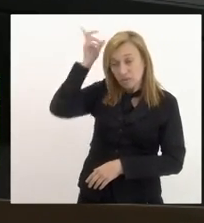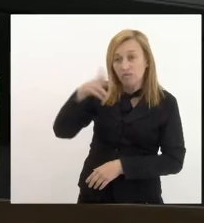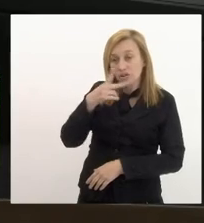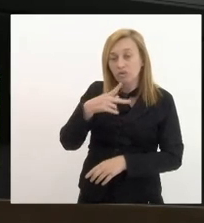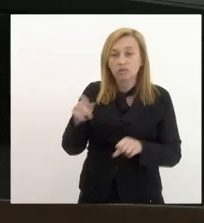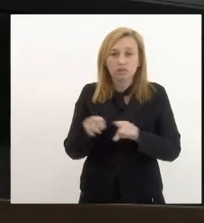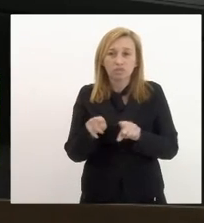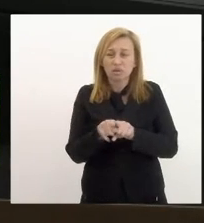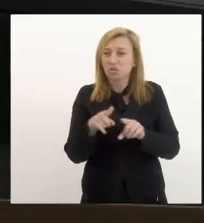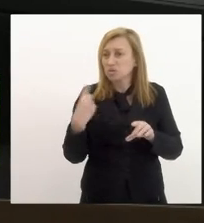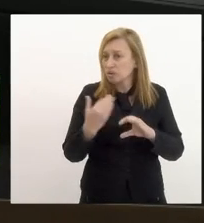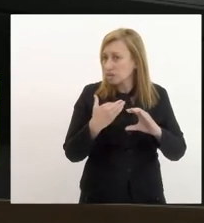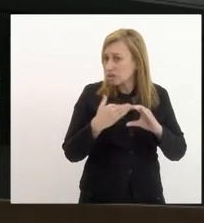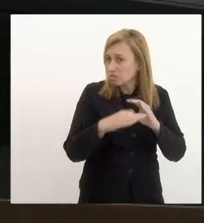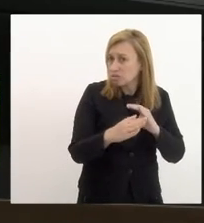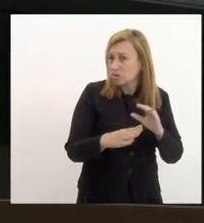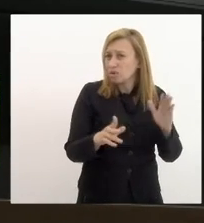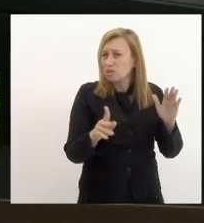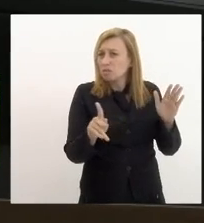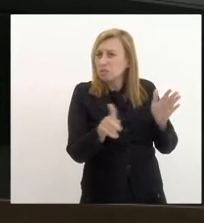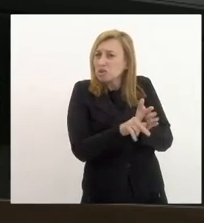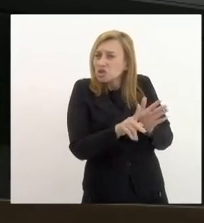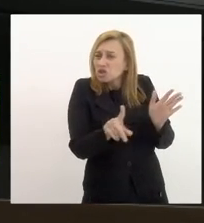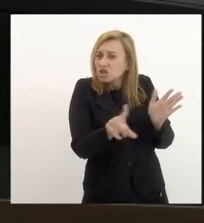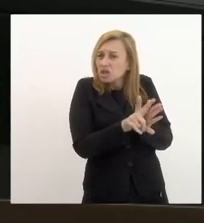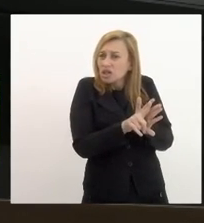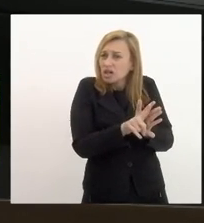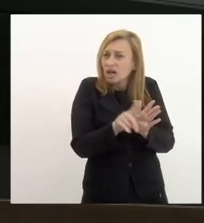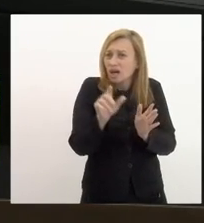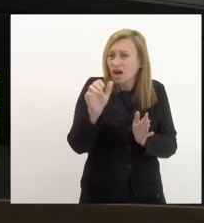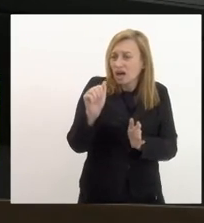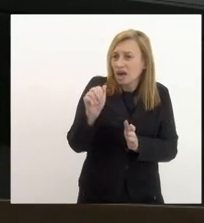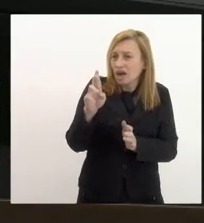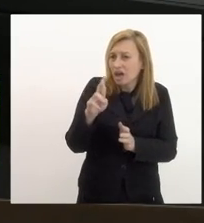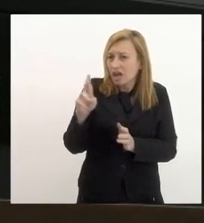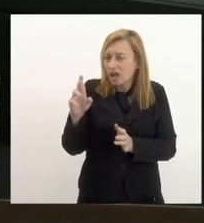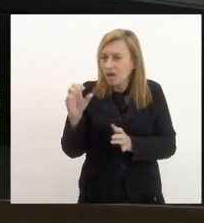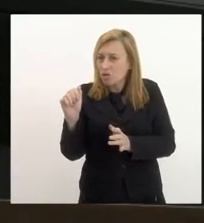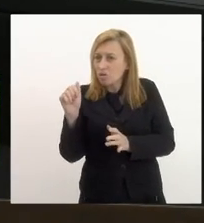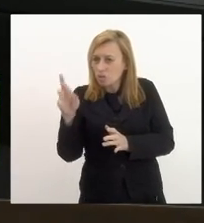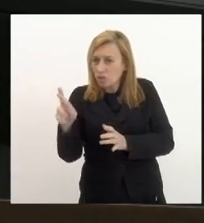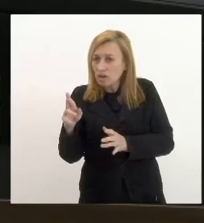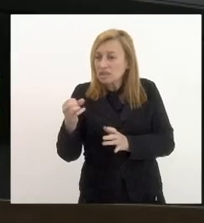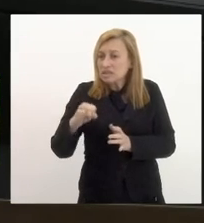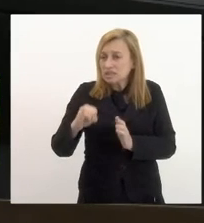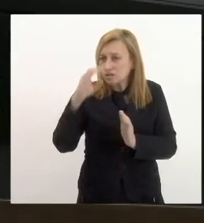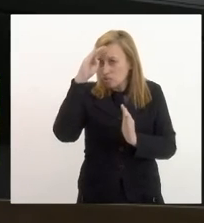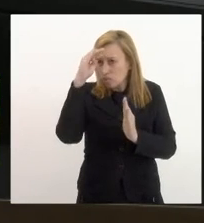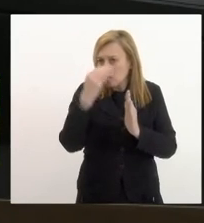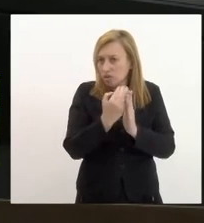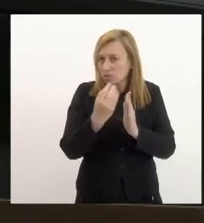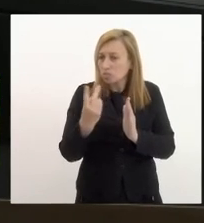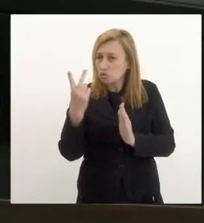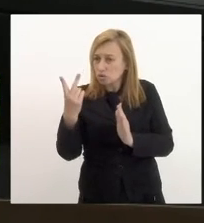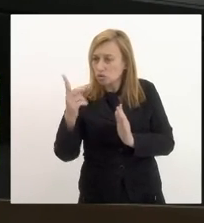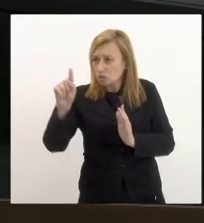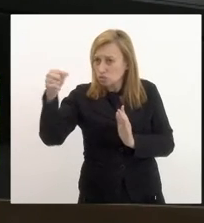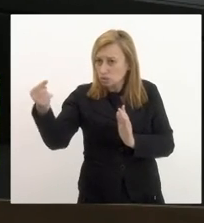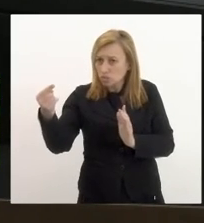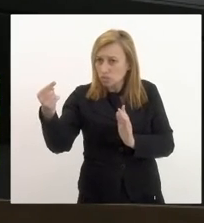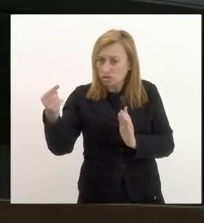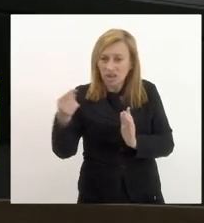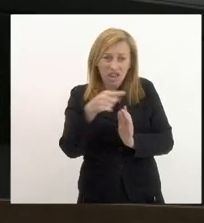Nós encaminhamos o projeto de lei Mas a Rigor se nós cumprimos os outros dois esse nem